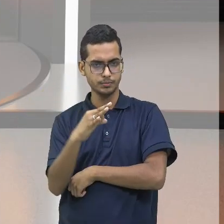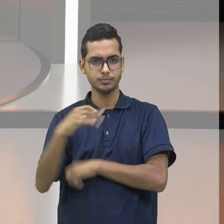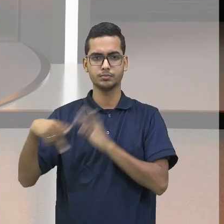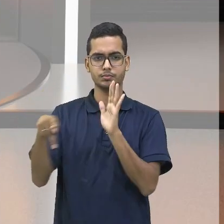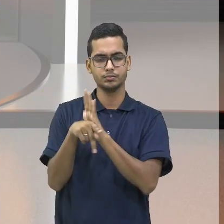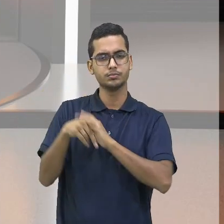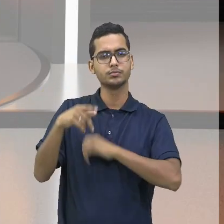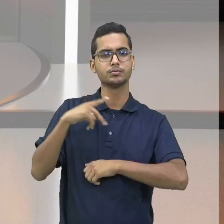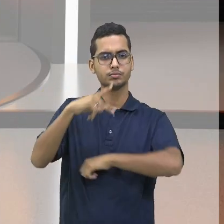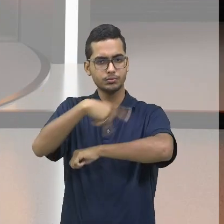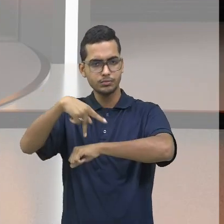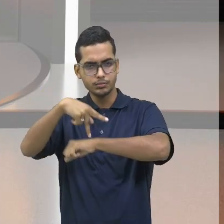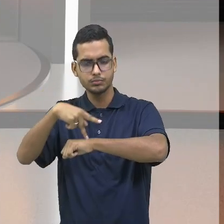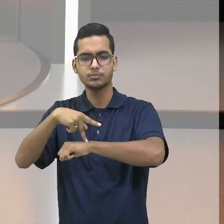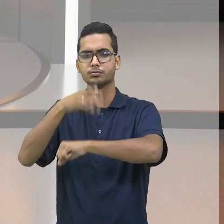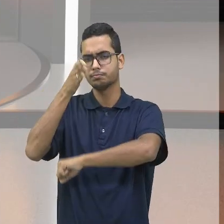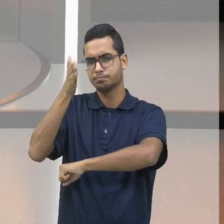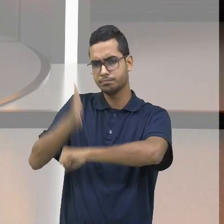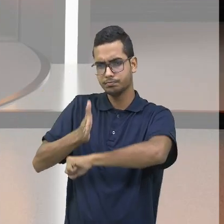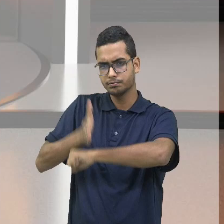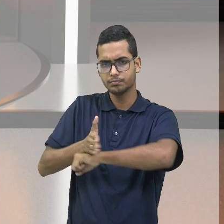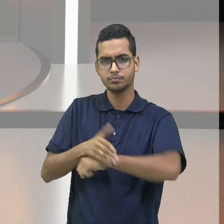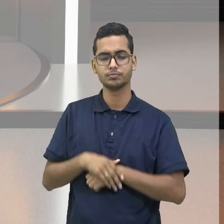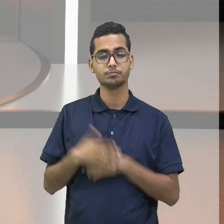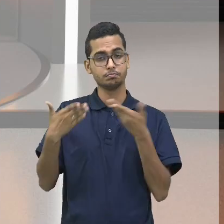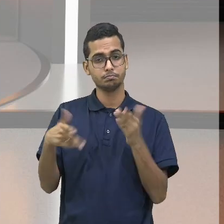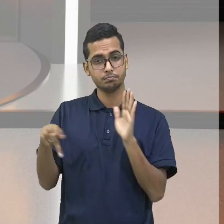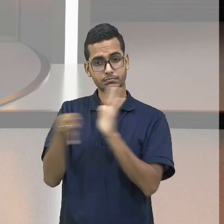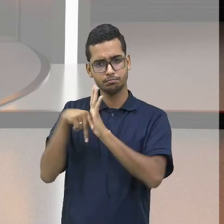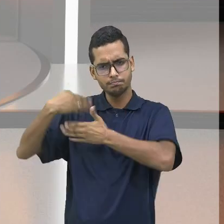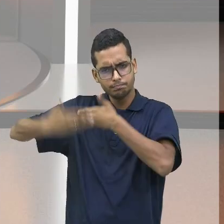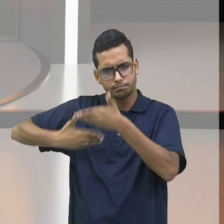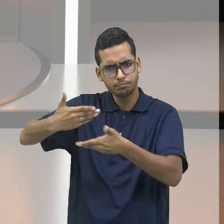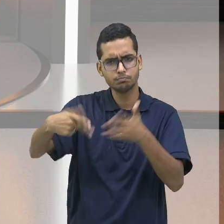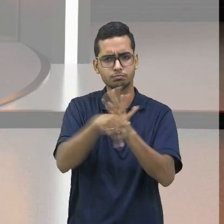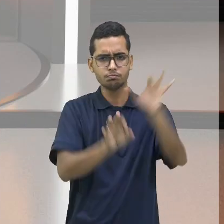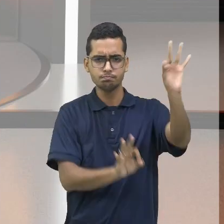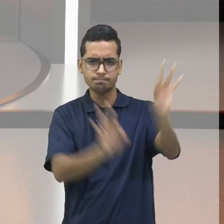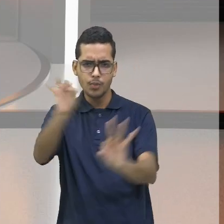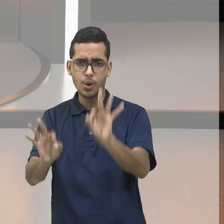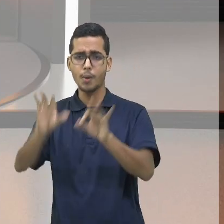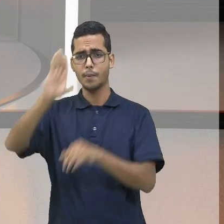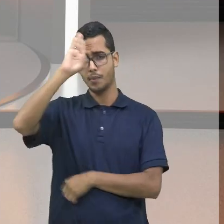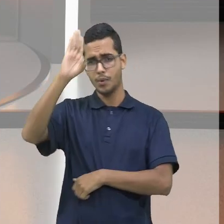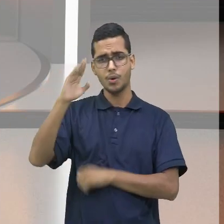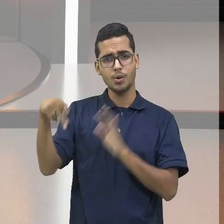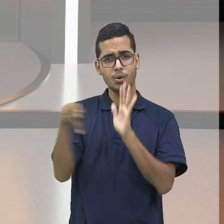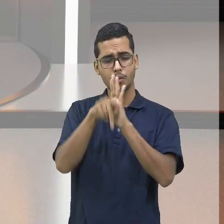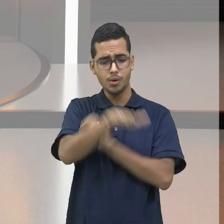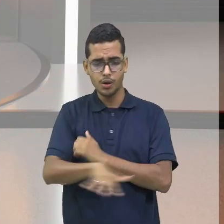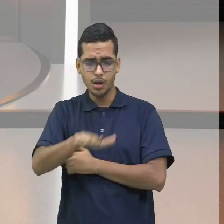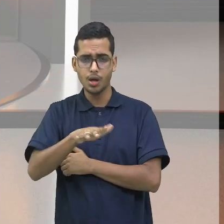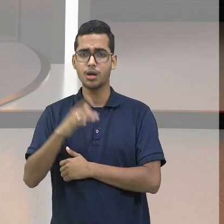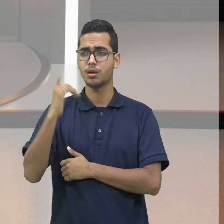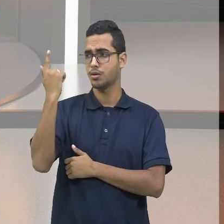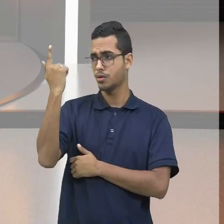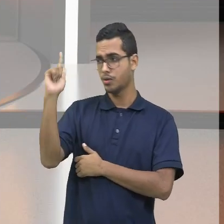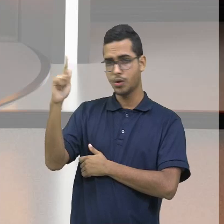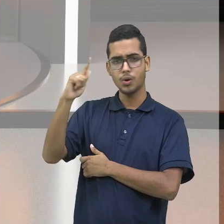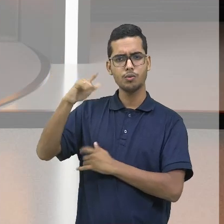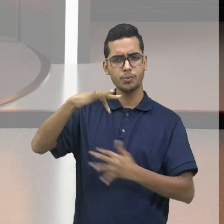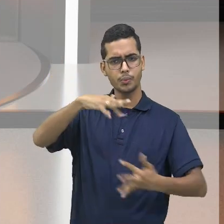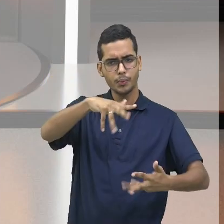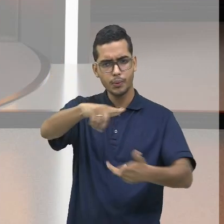esse processo de organização, principalmente geográfica,